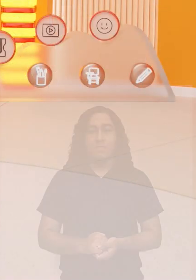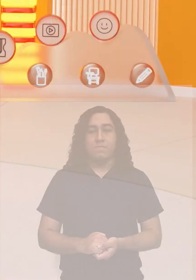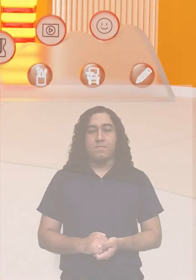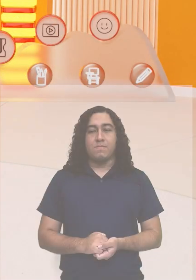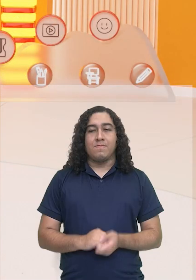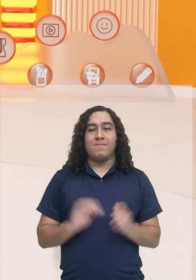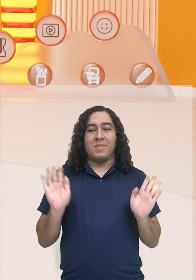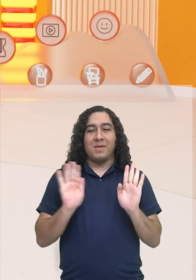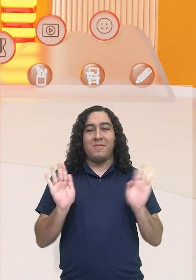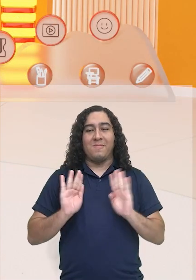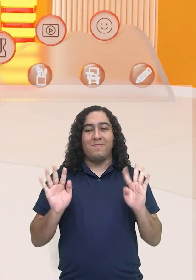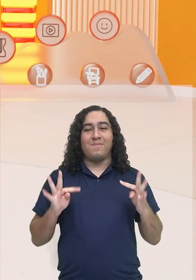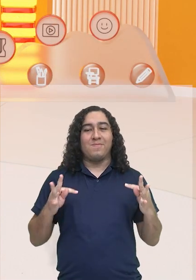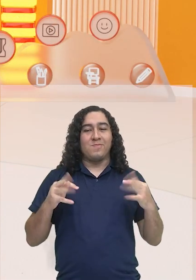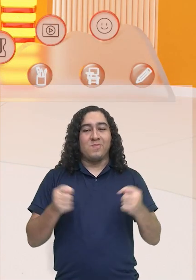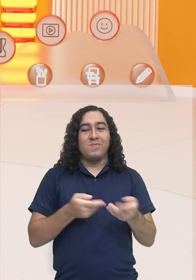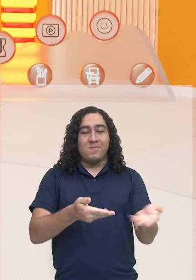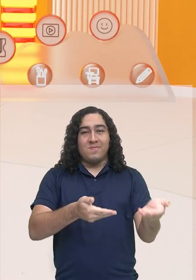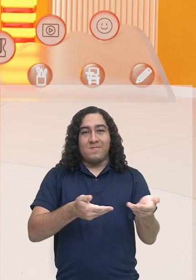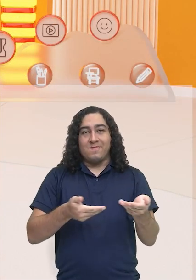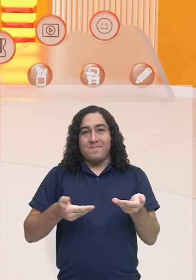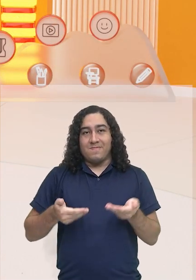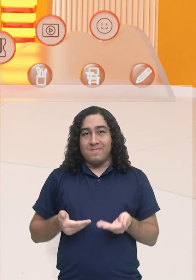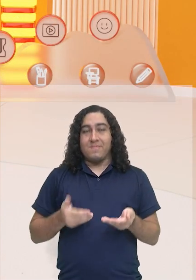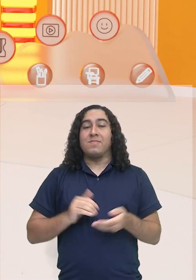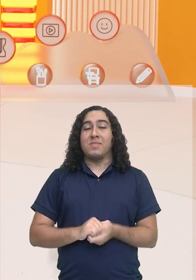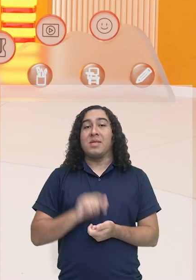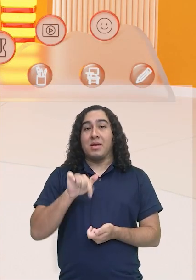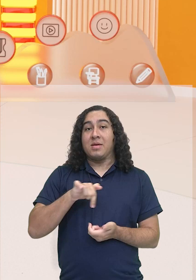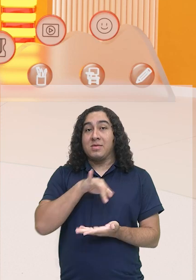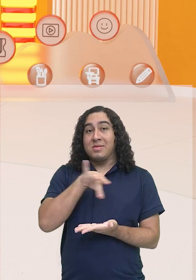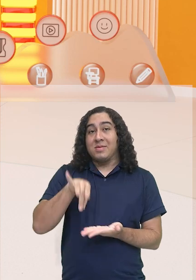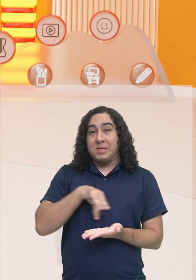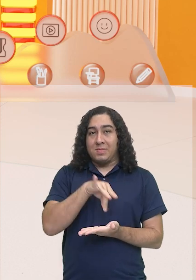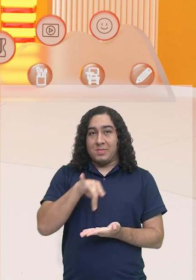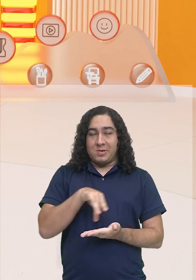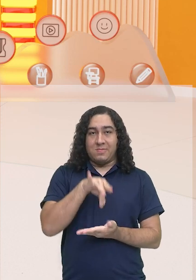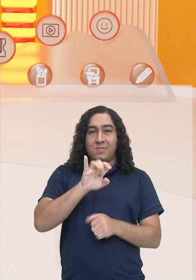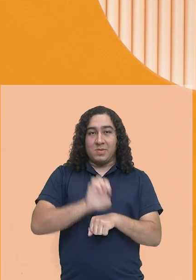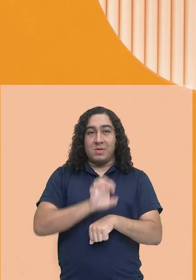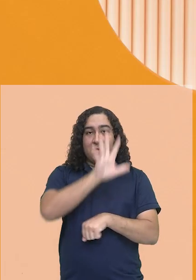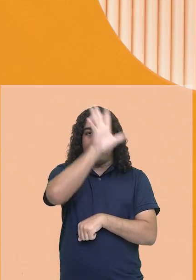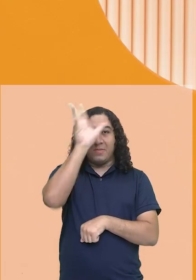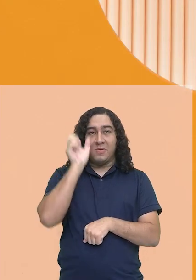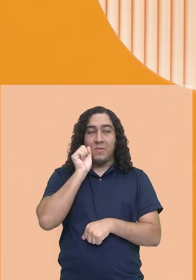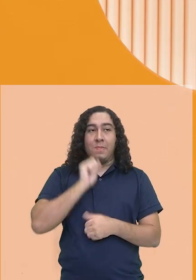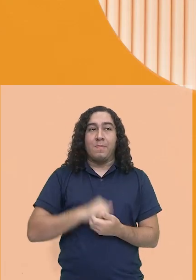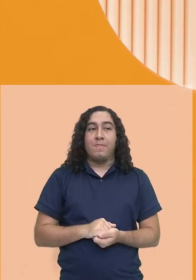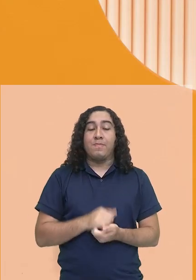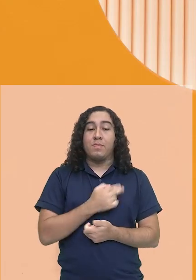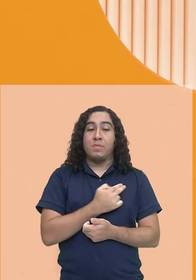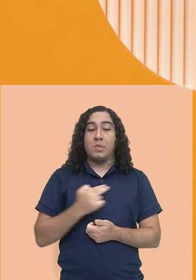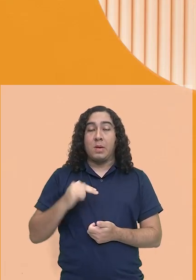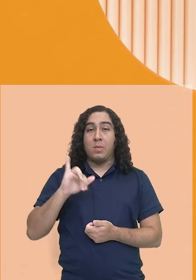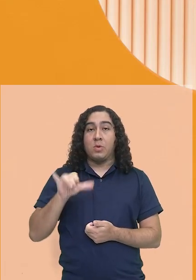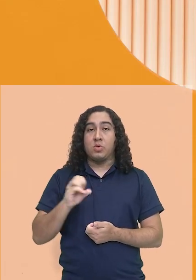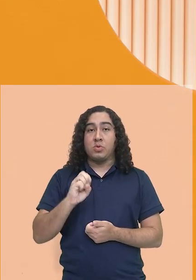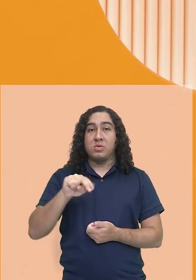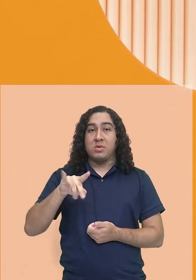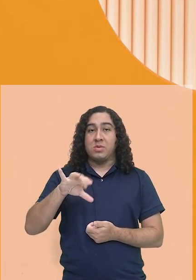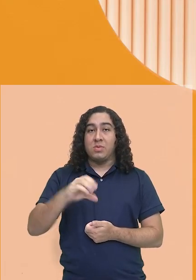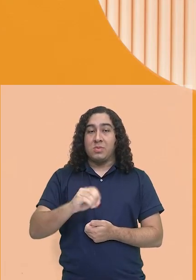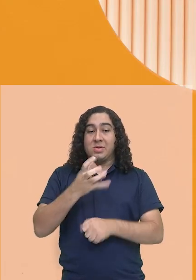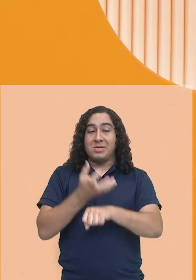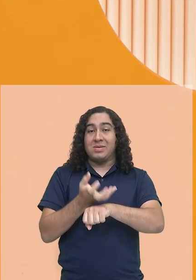Olá, sejam todos e todas muito bem-vindos e bem-vindas ao Centro de Mídias de Educação do Amazonas. Eu sou o professor Josino Malagueta,